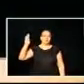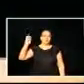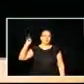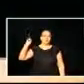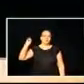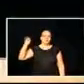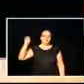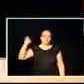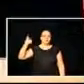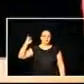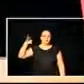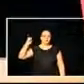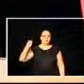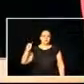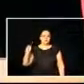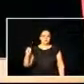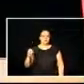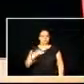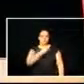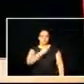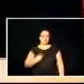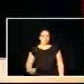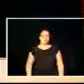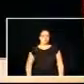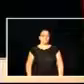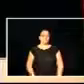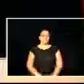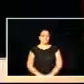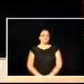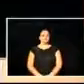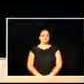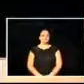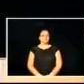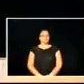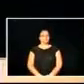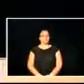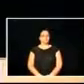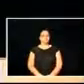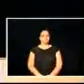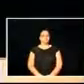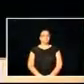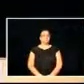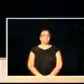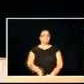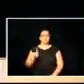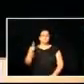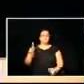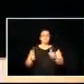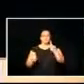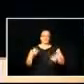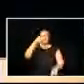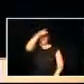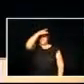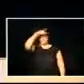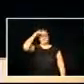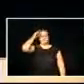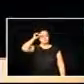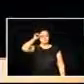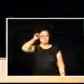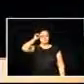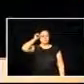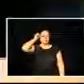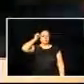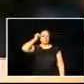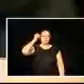prefeitura. Tá? E zelar para que cada pessoa que tenha o seu cargo de confiança ou